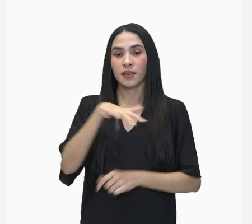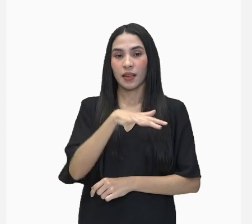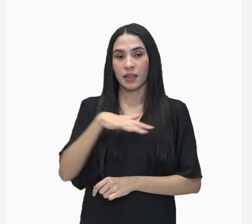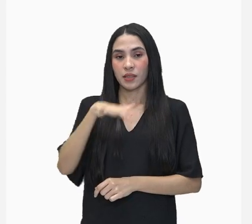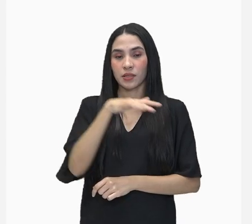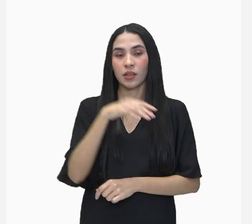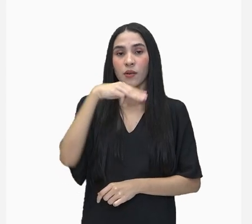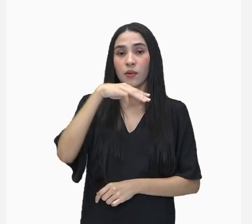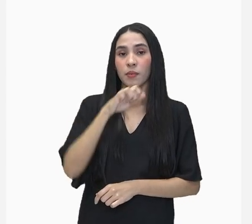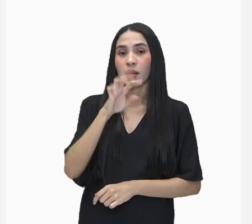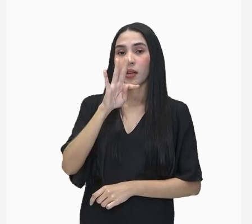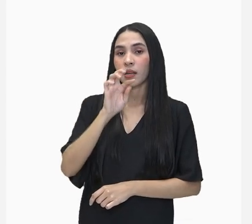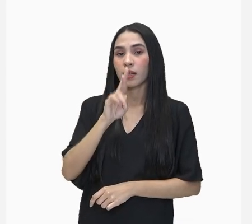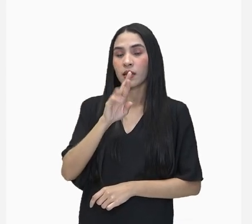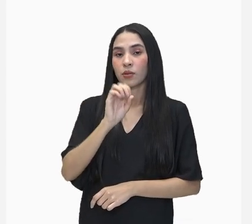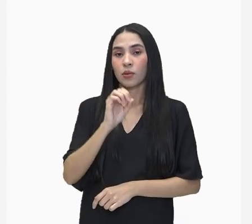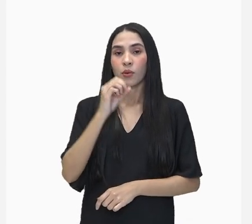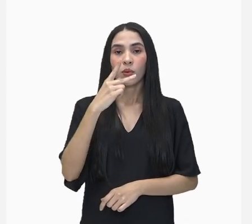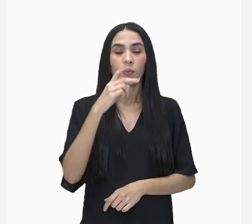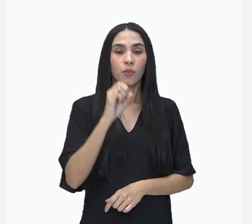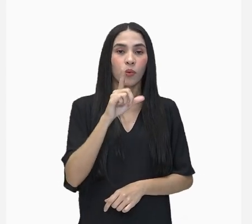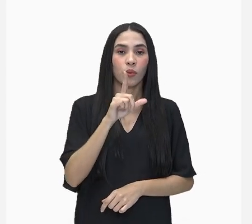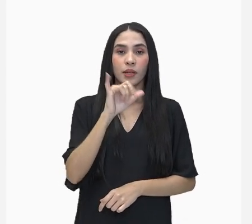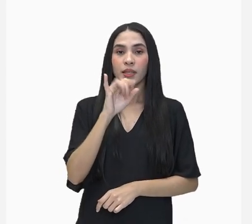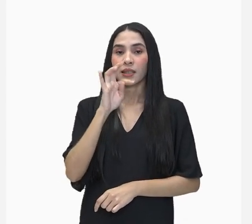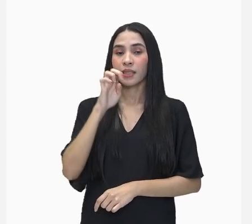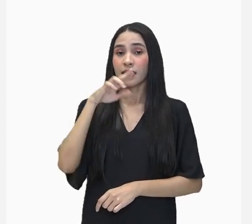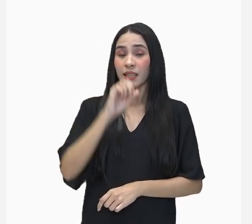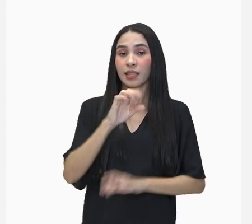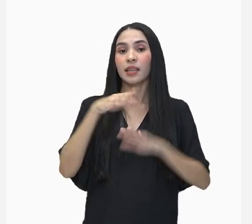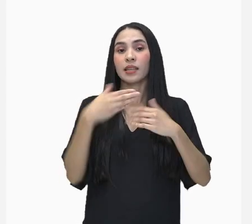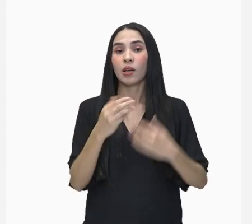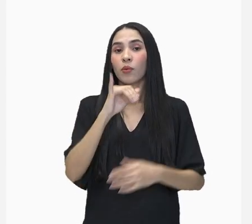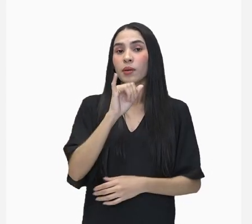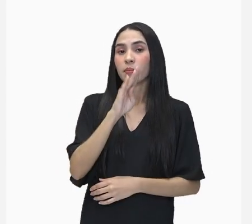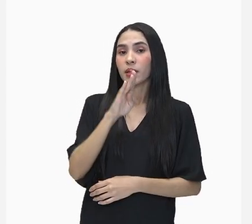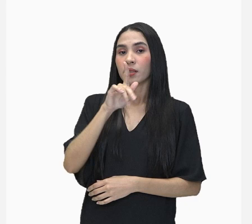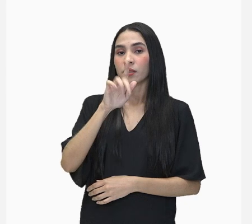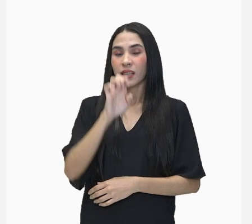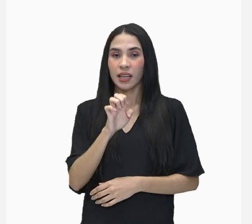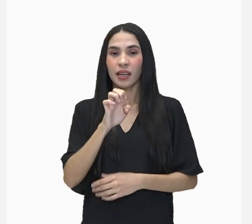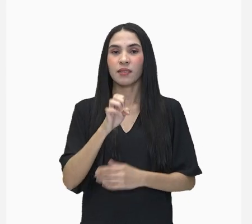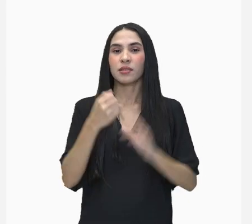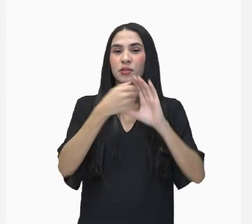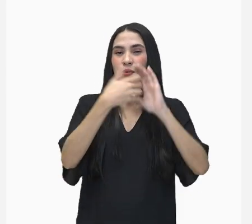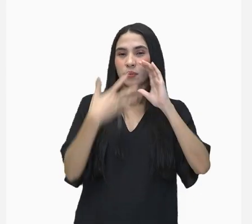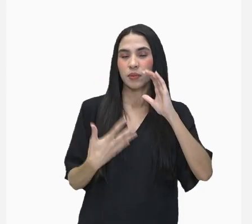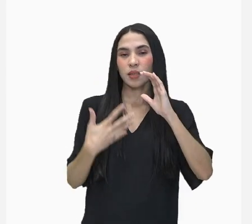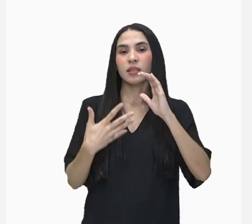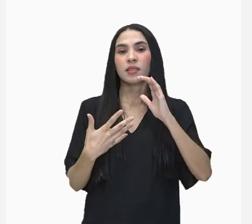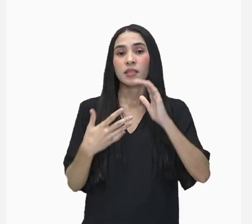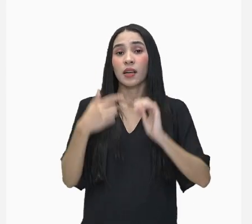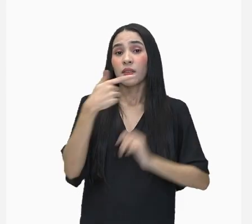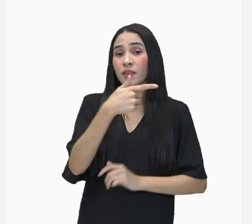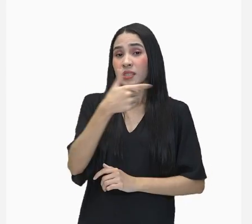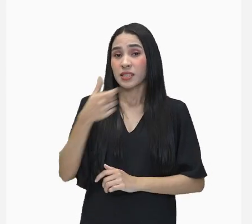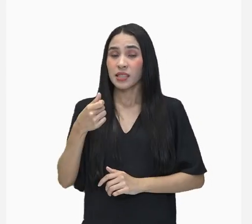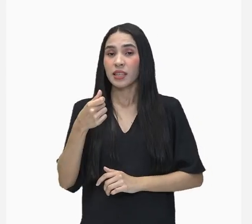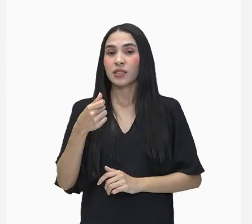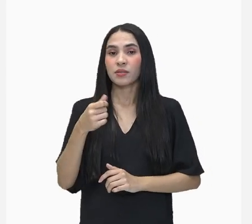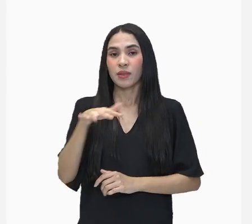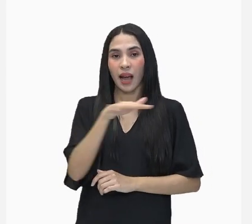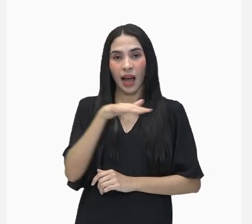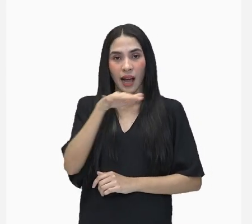regiões metropolitanas. Segundo o IBGE, ele classifica 26 regiões metropolitanas